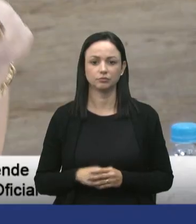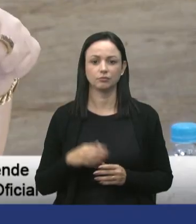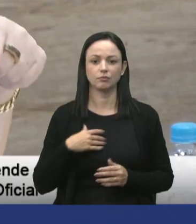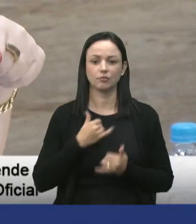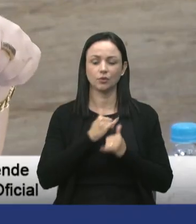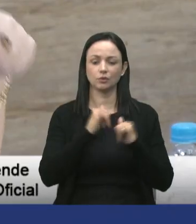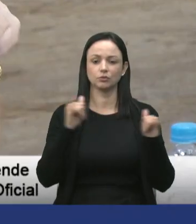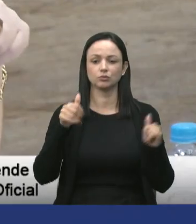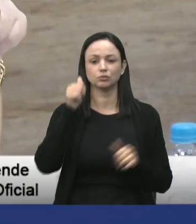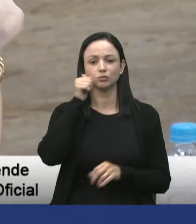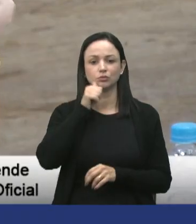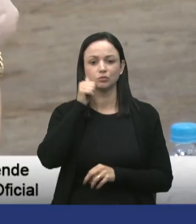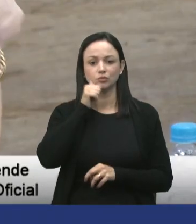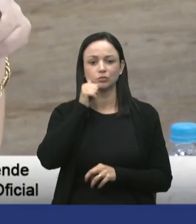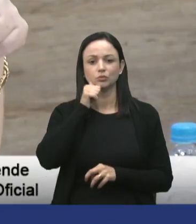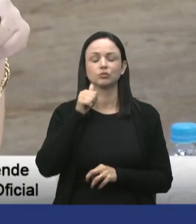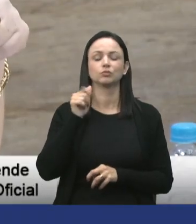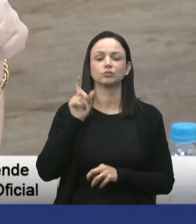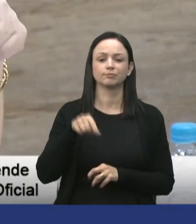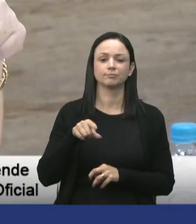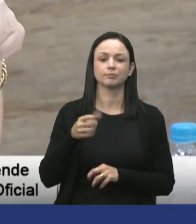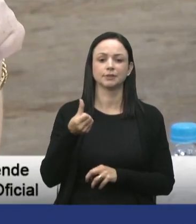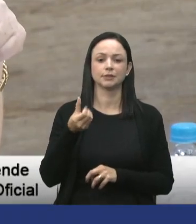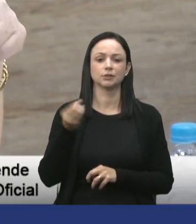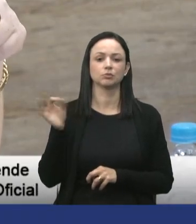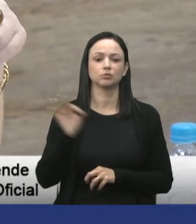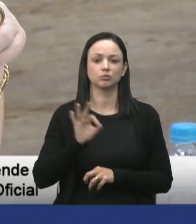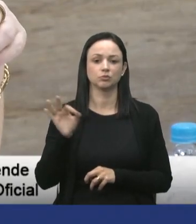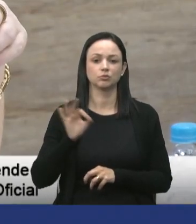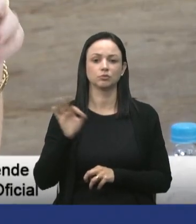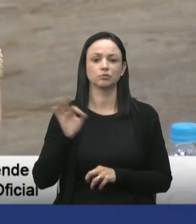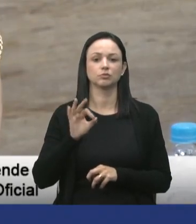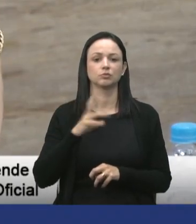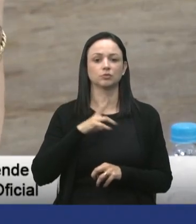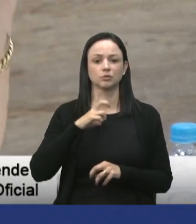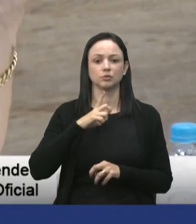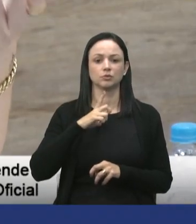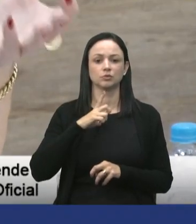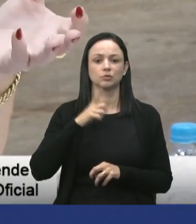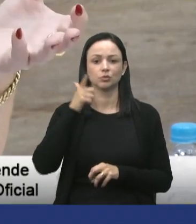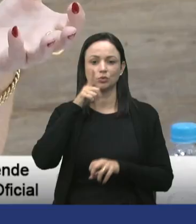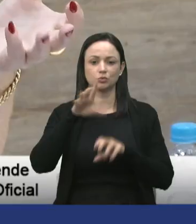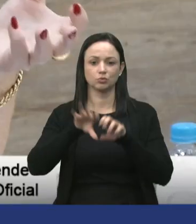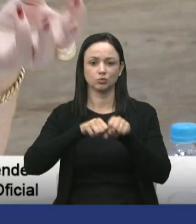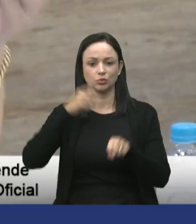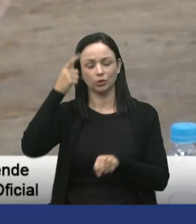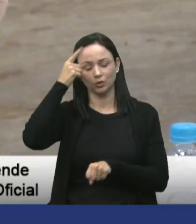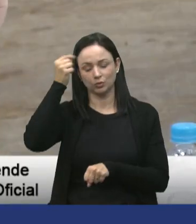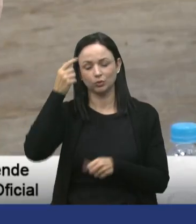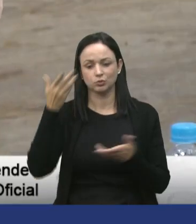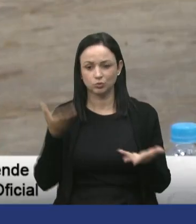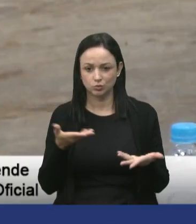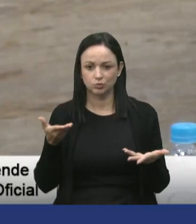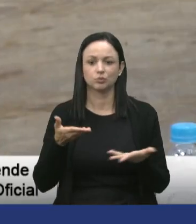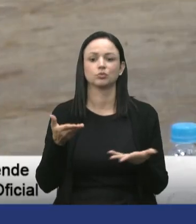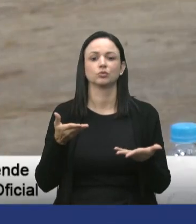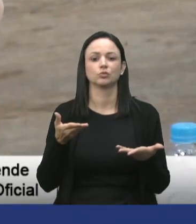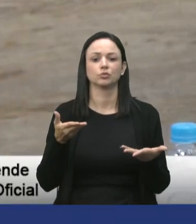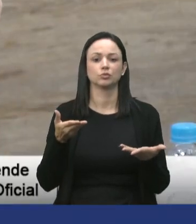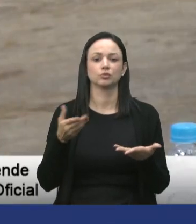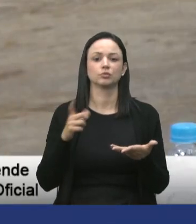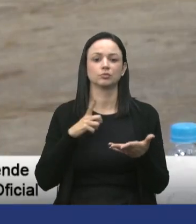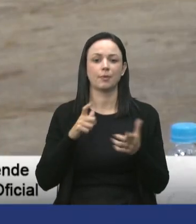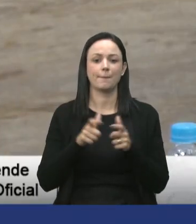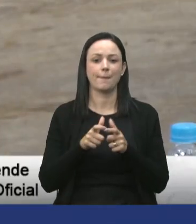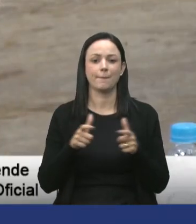As mulheres acabam sendo realmente 60% das graduadas, das graduandas hoje, né? As mulheres